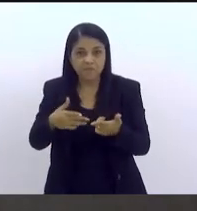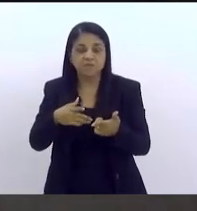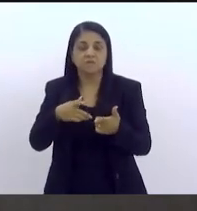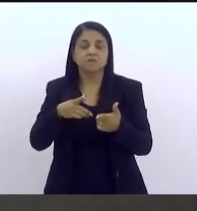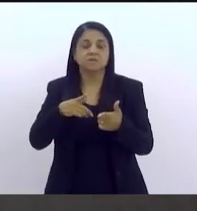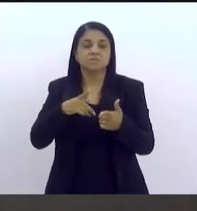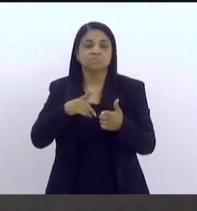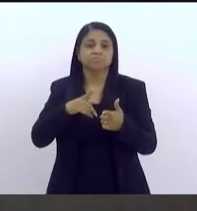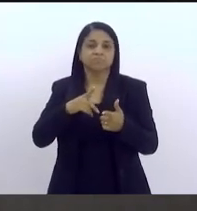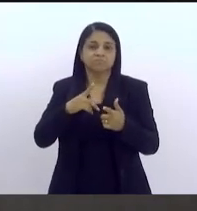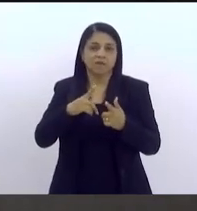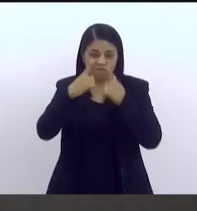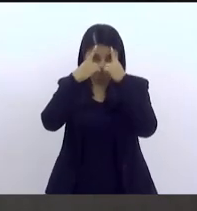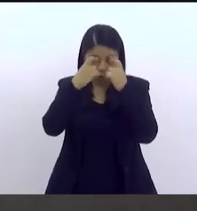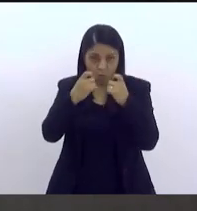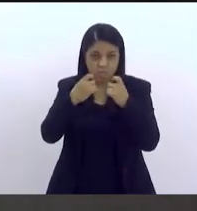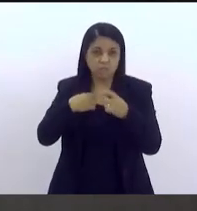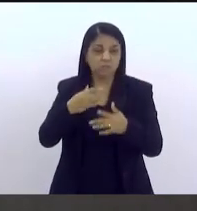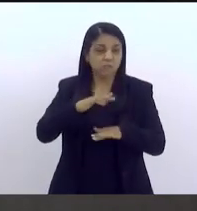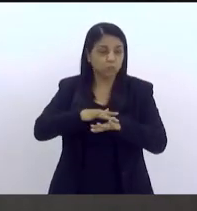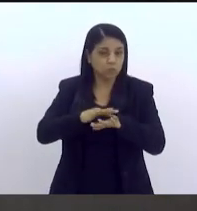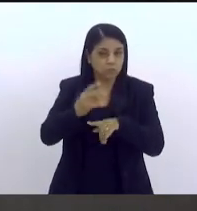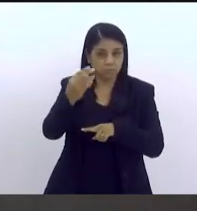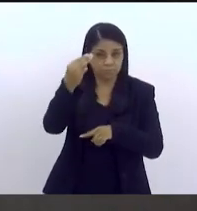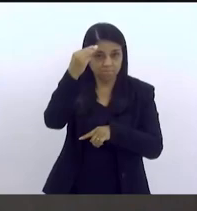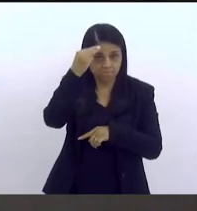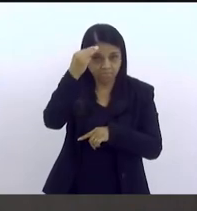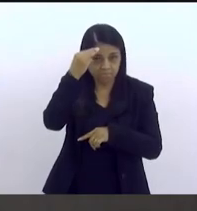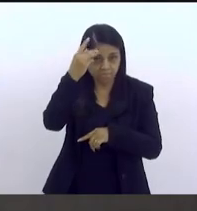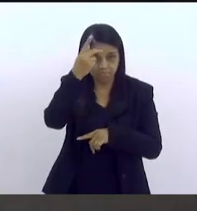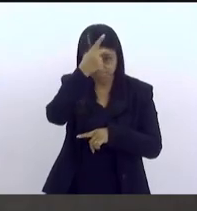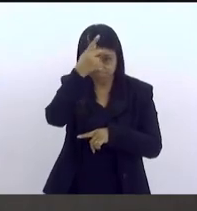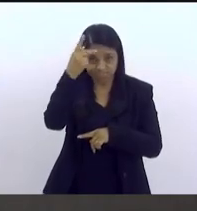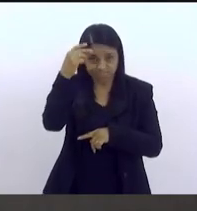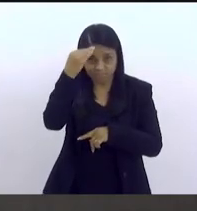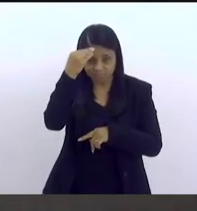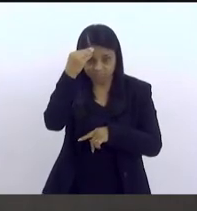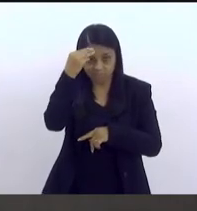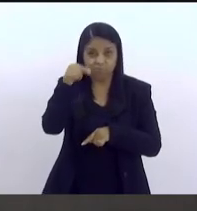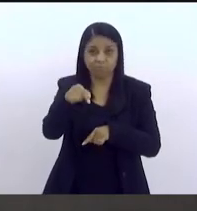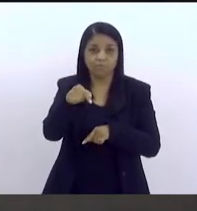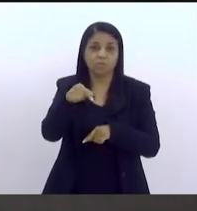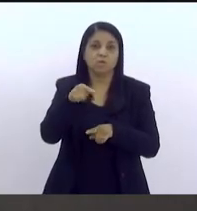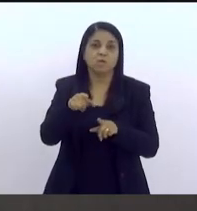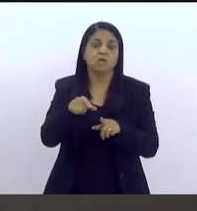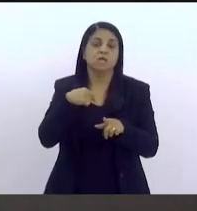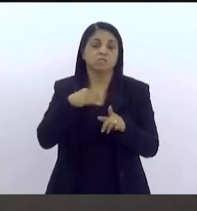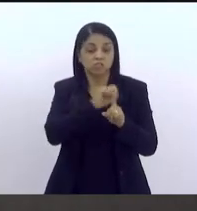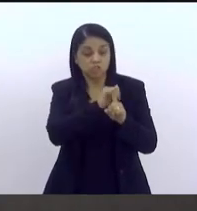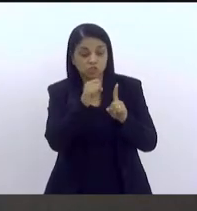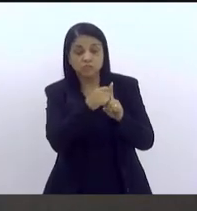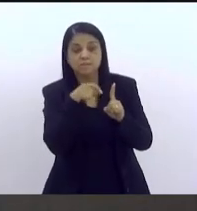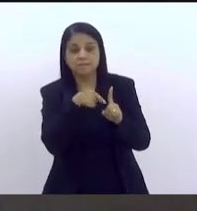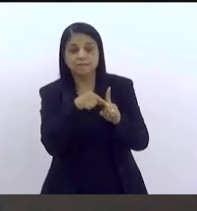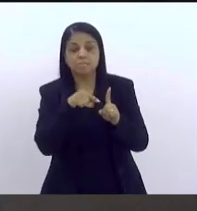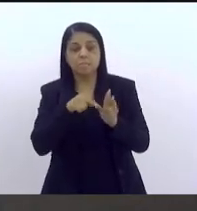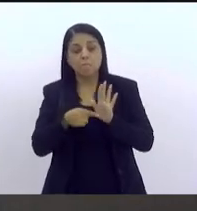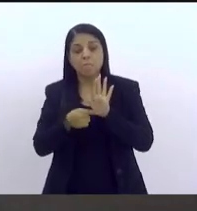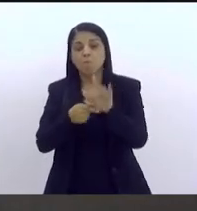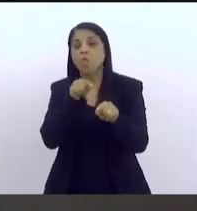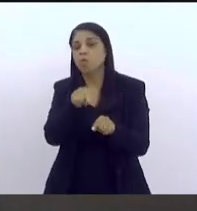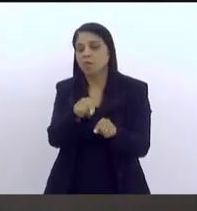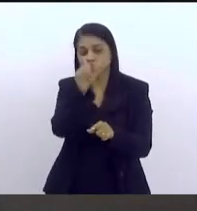da doença mental faz com que nós não nos impliquemos como sociedade e localizemos a causa na pessoa